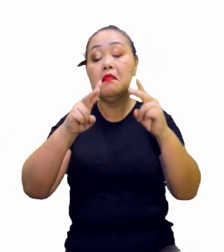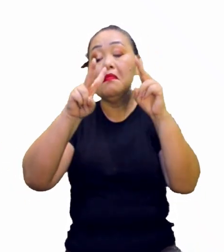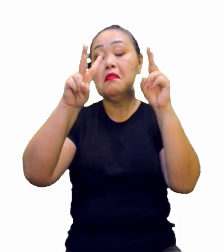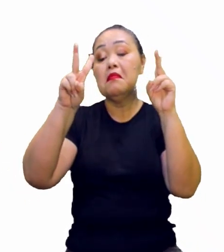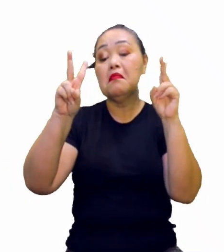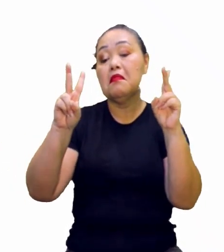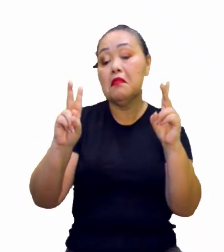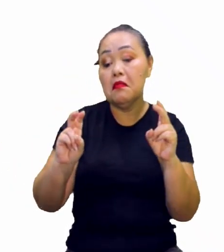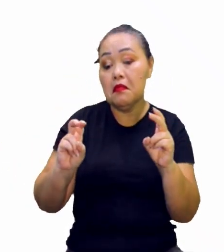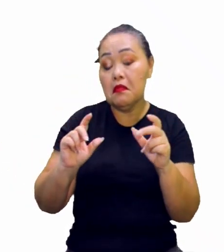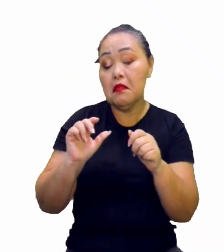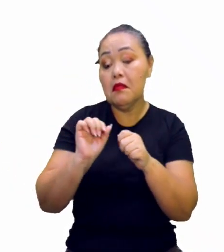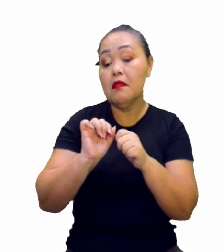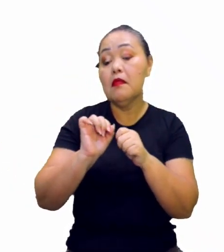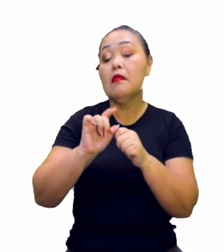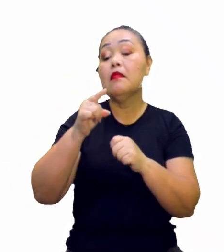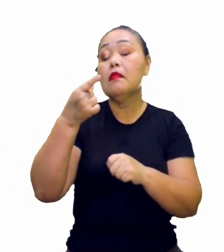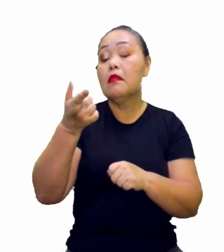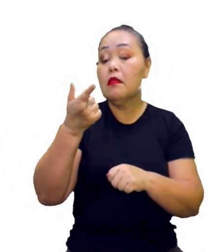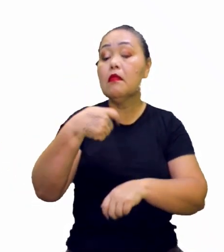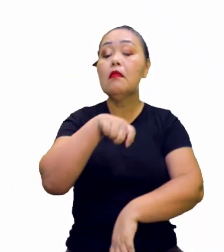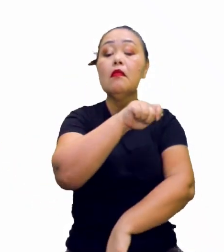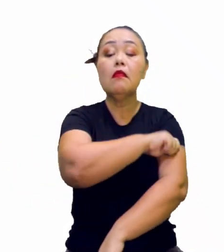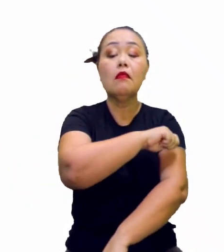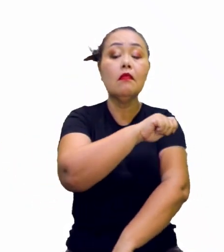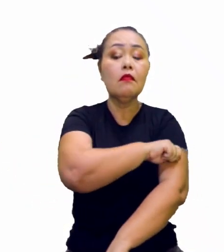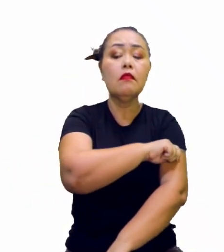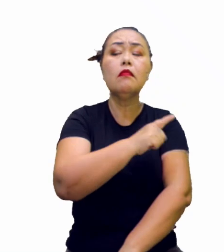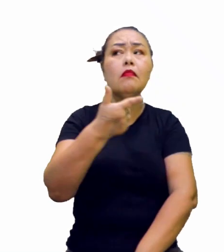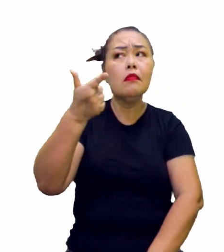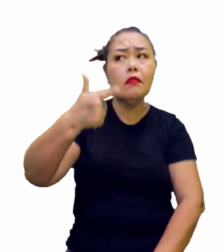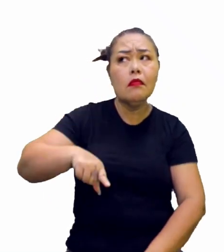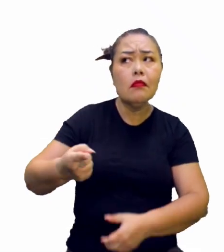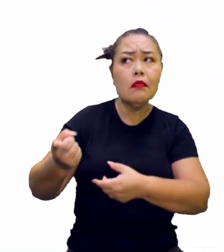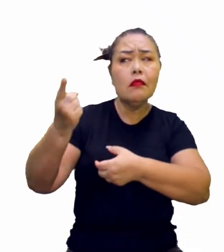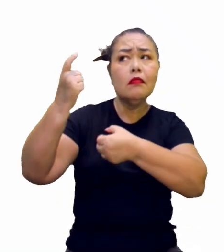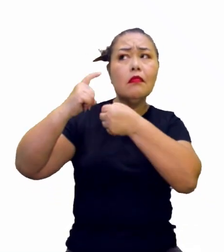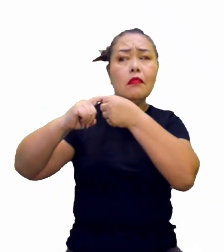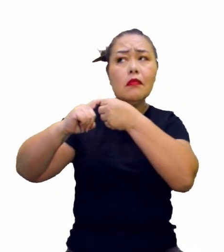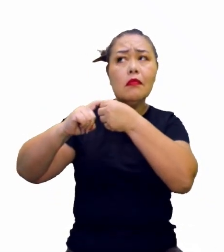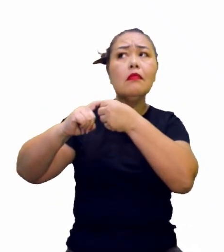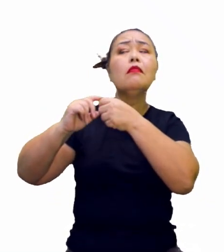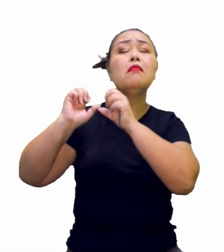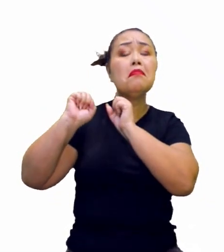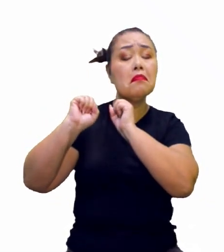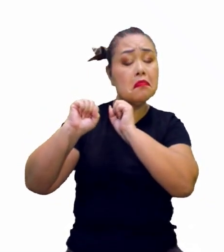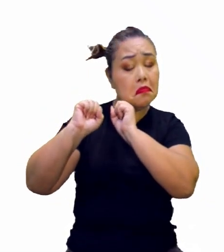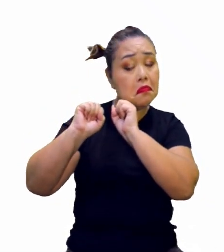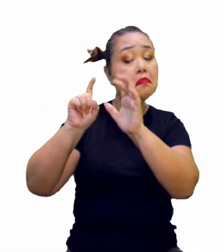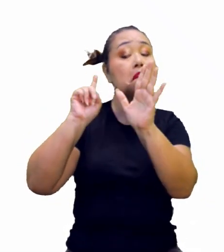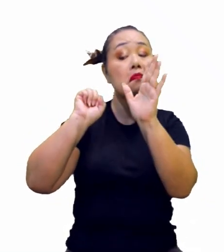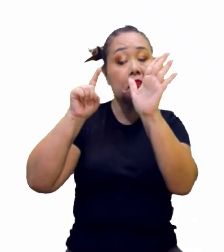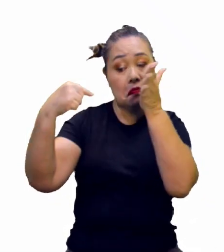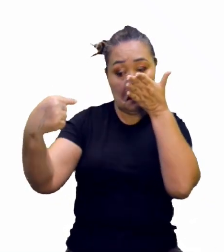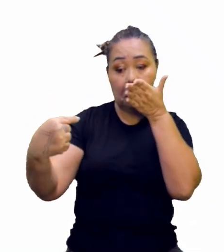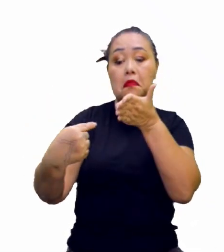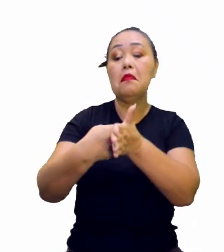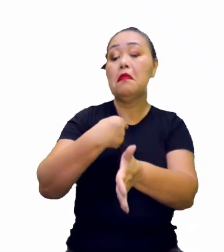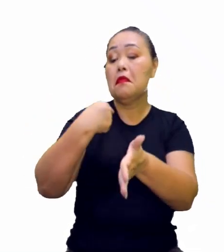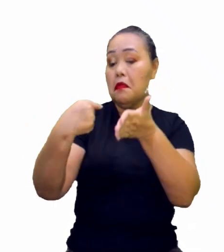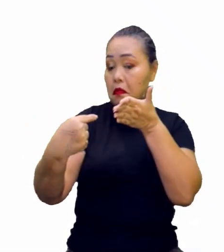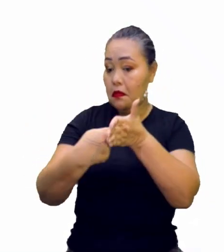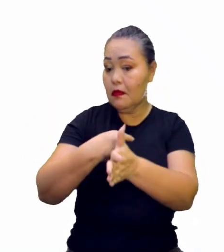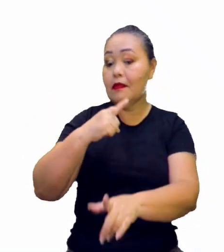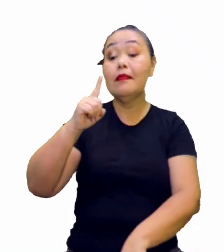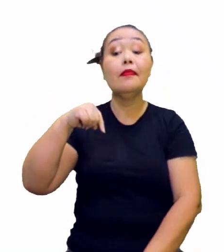quer que seja retomado uma imersão sobre isso. Pode mandar lá sua perguntinha. Depois nós vamos